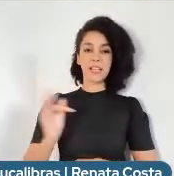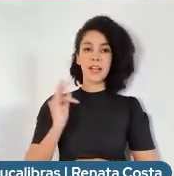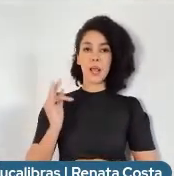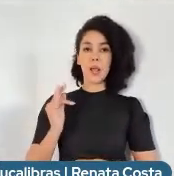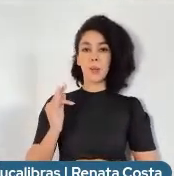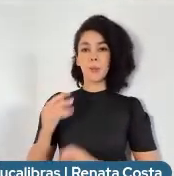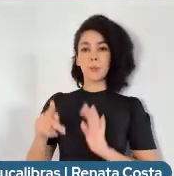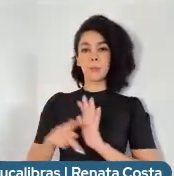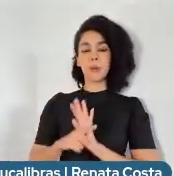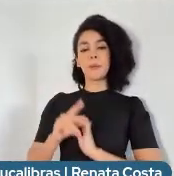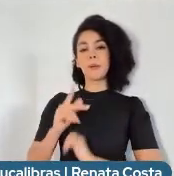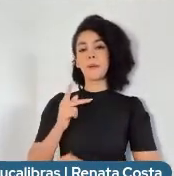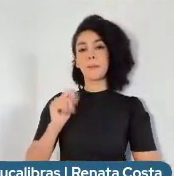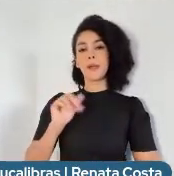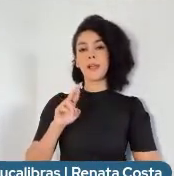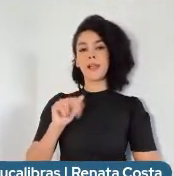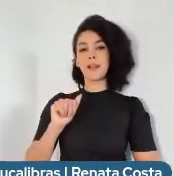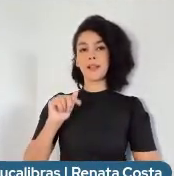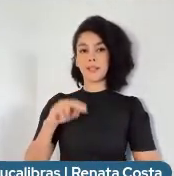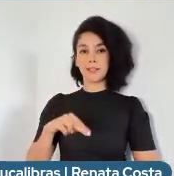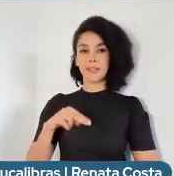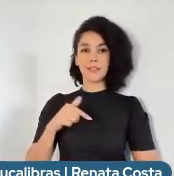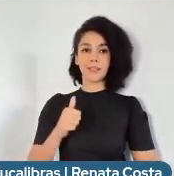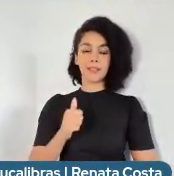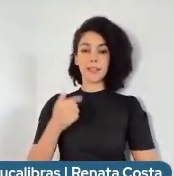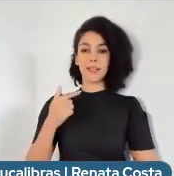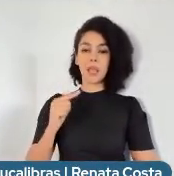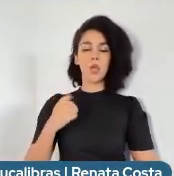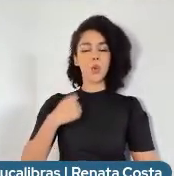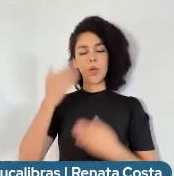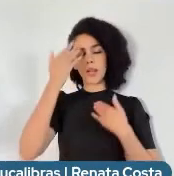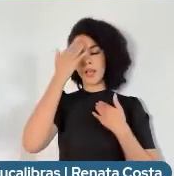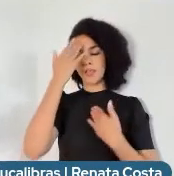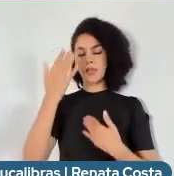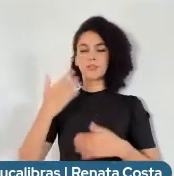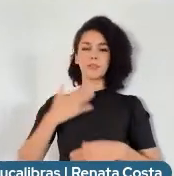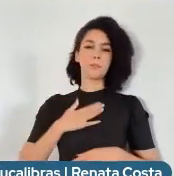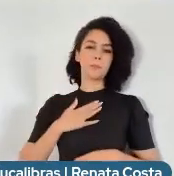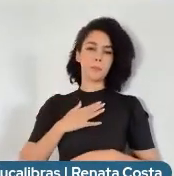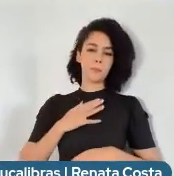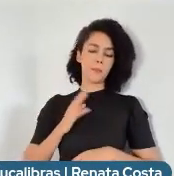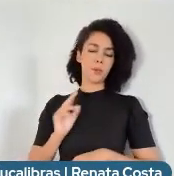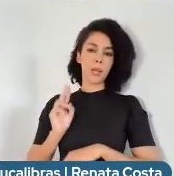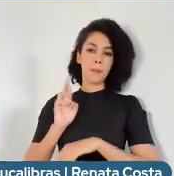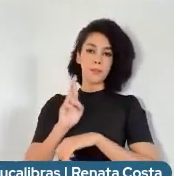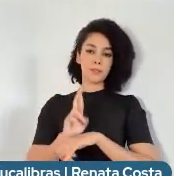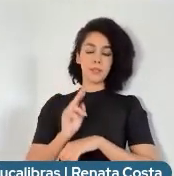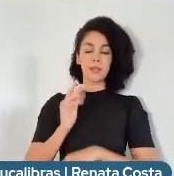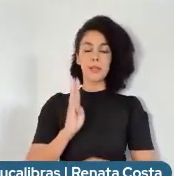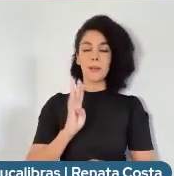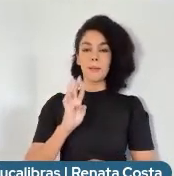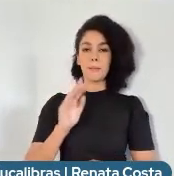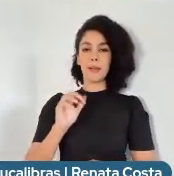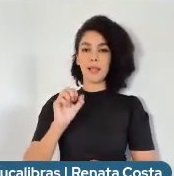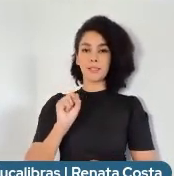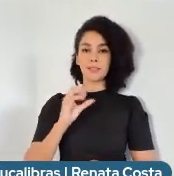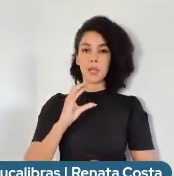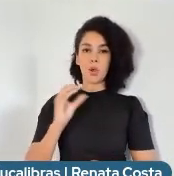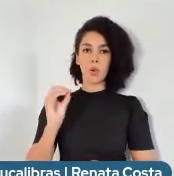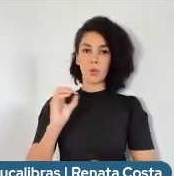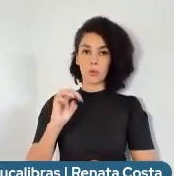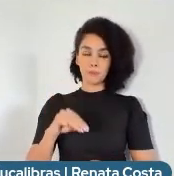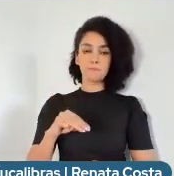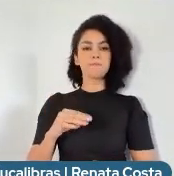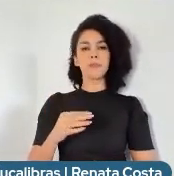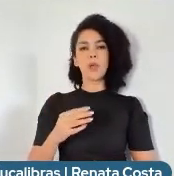eu agradeço em meu nome, em nome da Brascom, a oportunidade de compartilhamento das